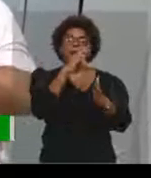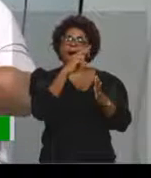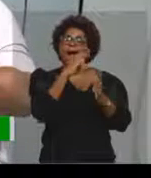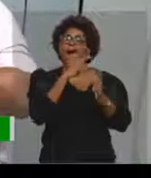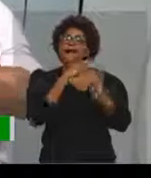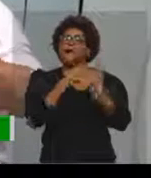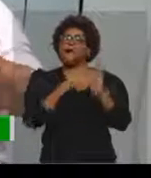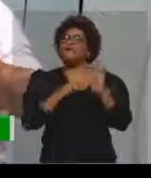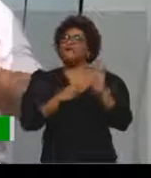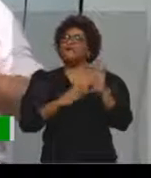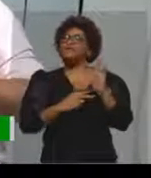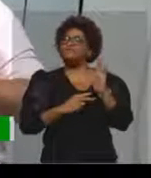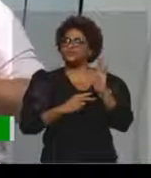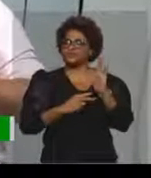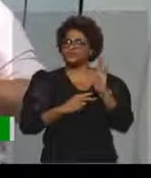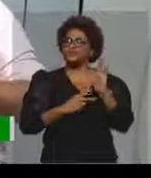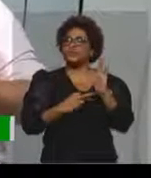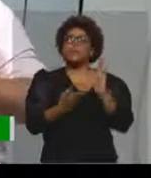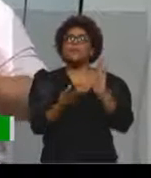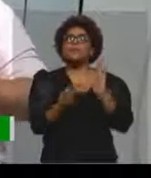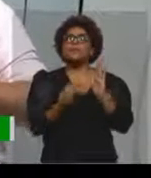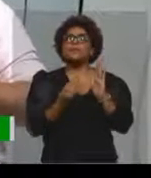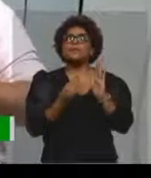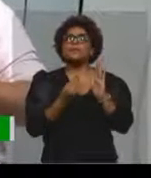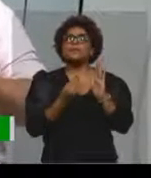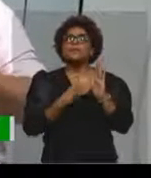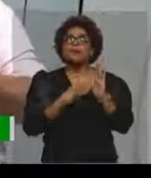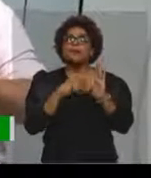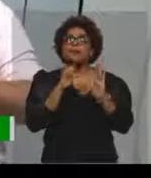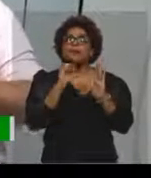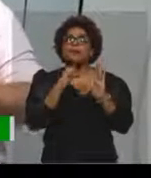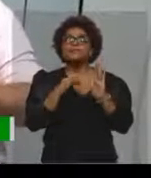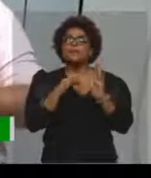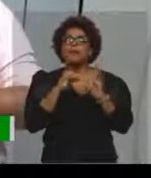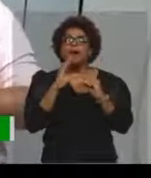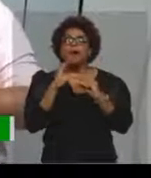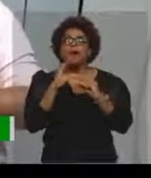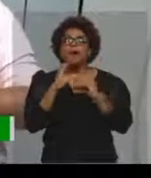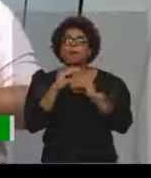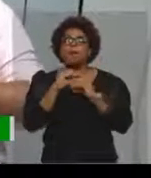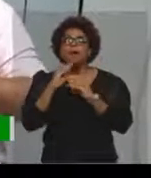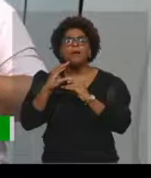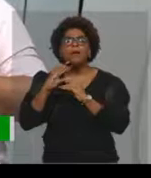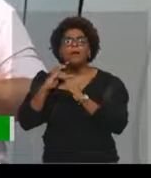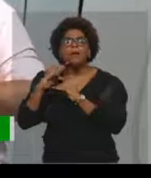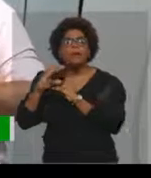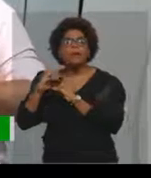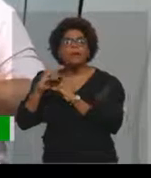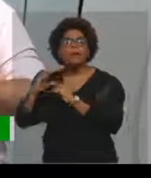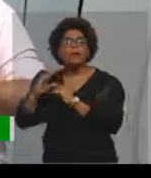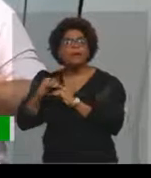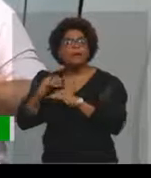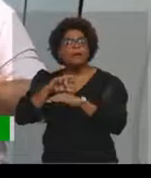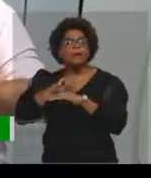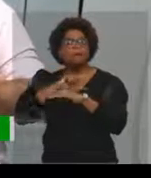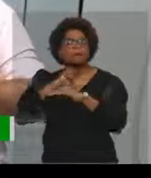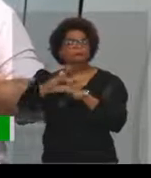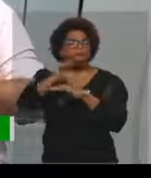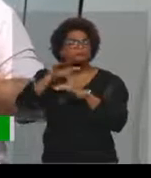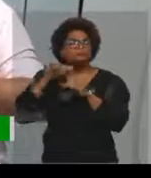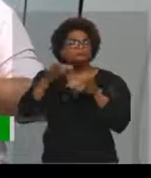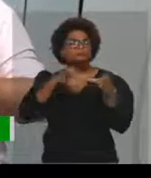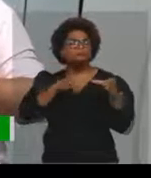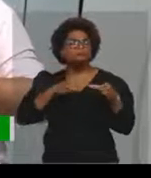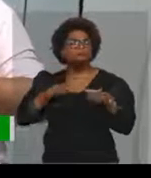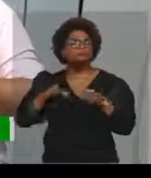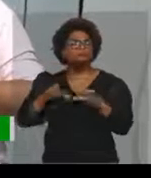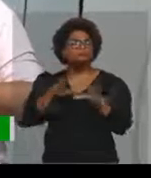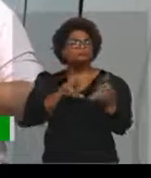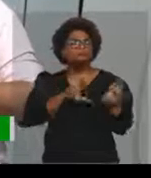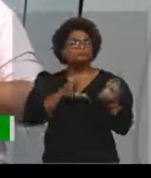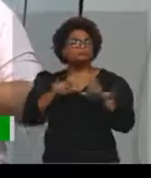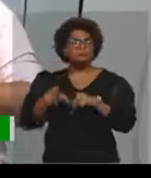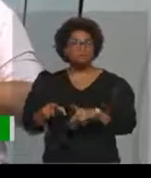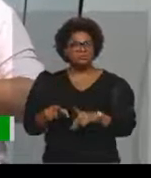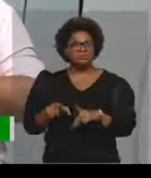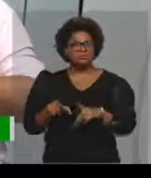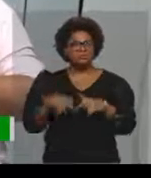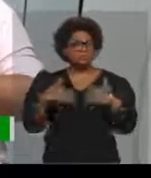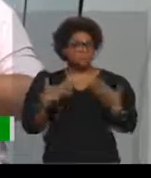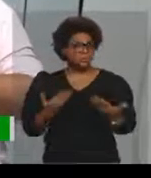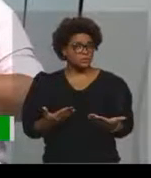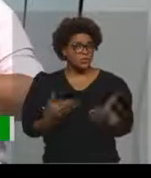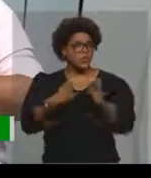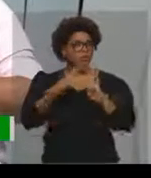gente tenha ali um conhecimento sobre determinados lugares. A leitura, então, além de ela